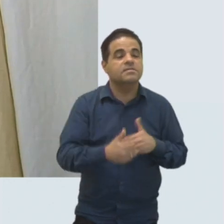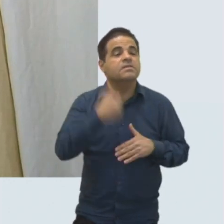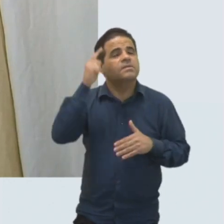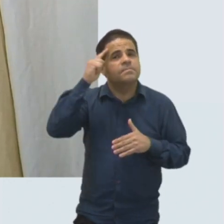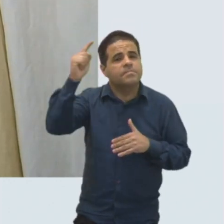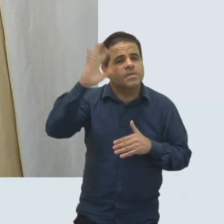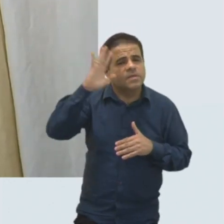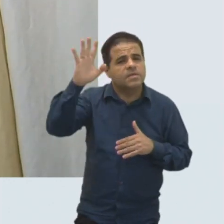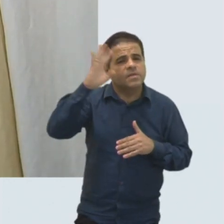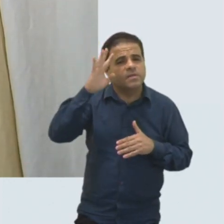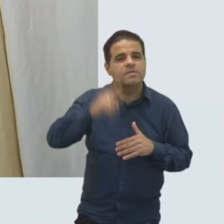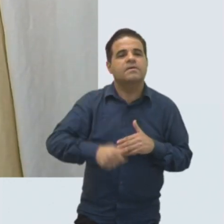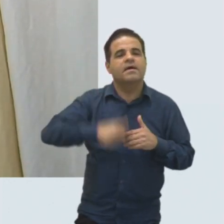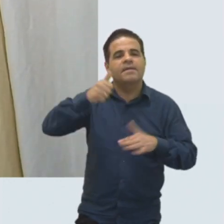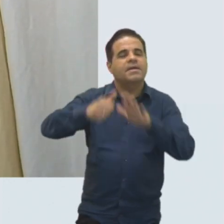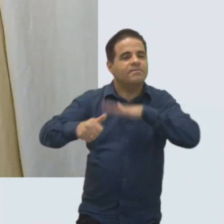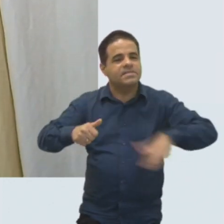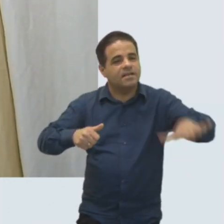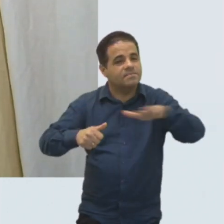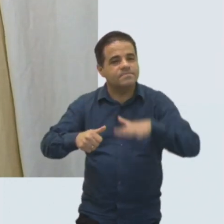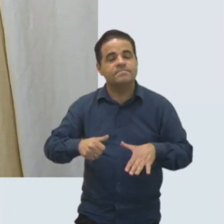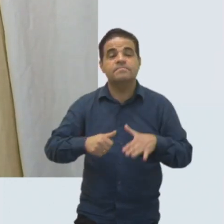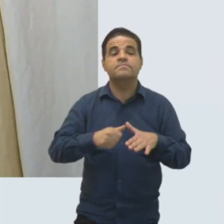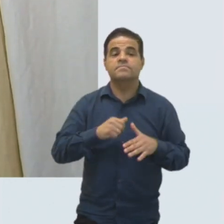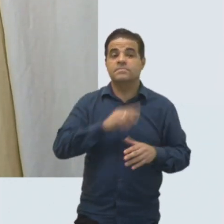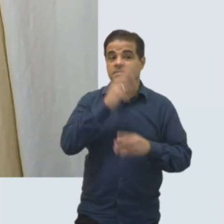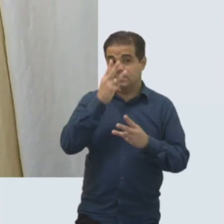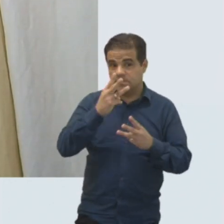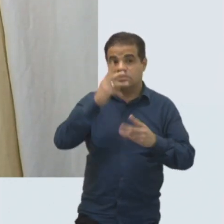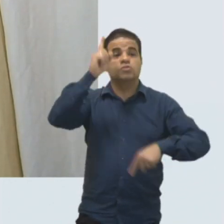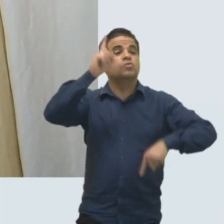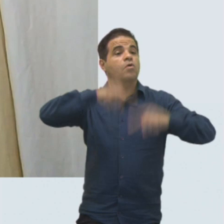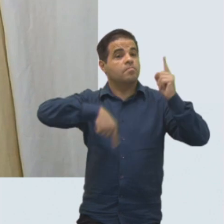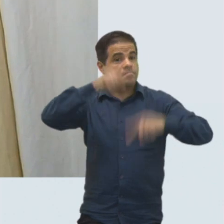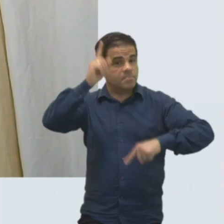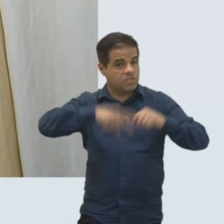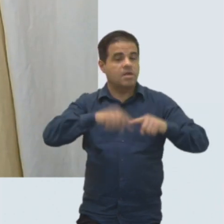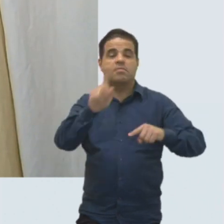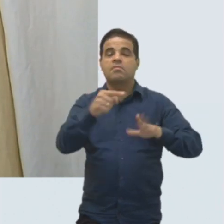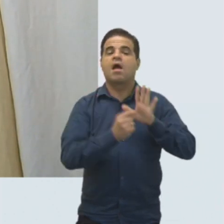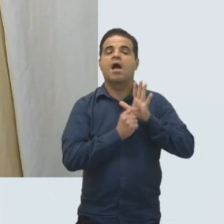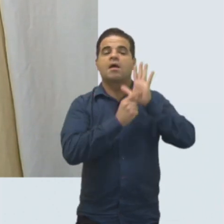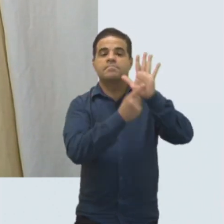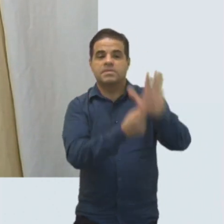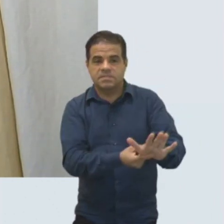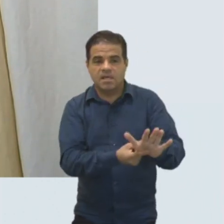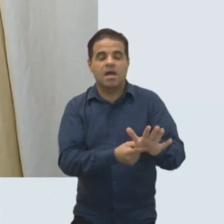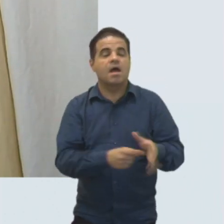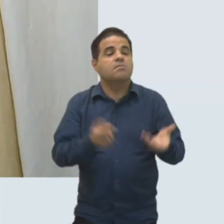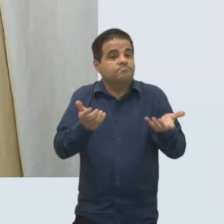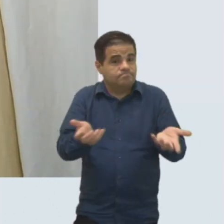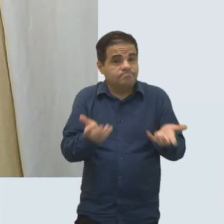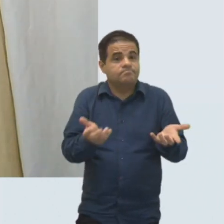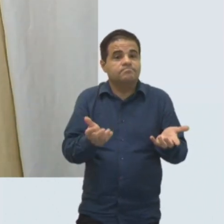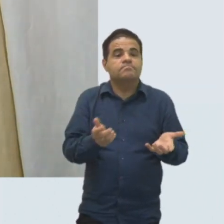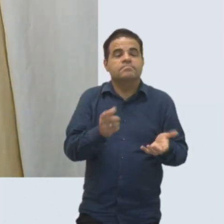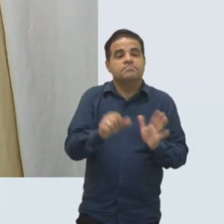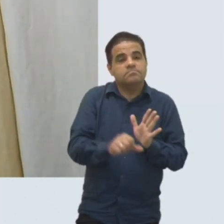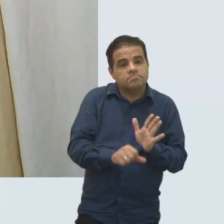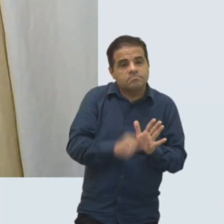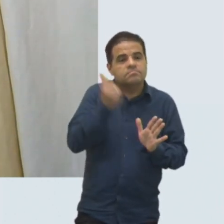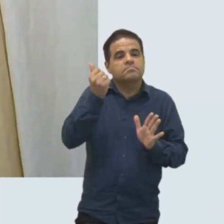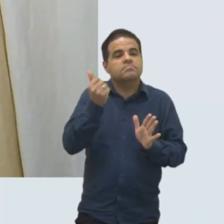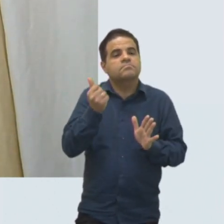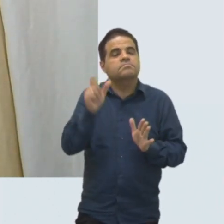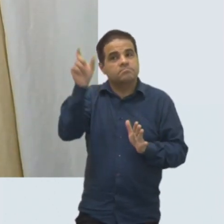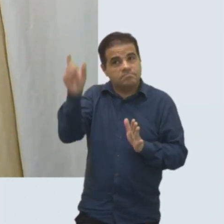Pensando isso, os alunos trabalharam 3 objetos a partir disso. Eles apresentaram 3 objetos. Que objetos foram esses? O primeiro é o turbante, que